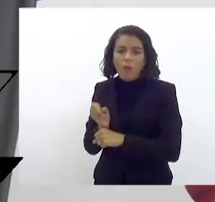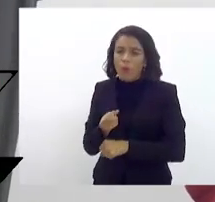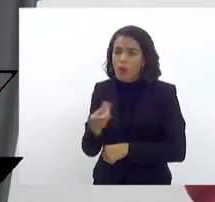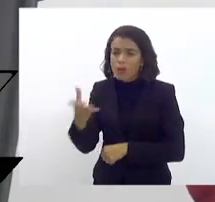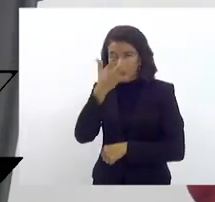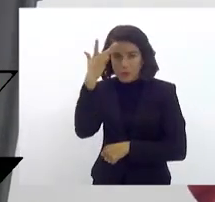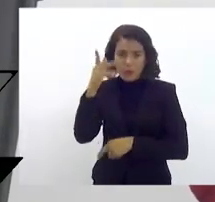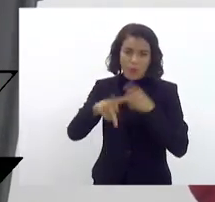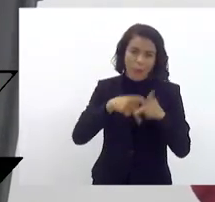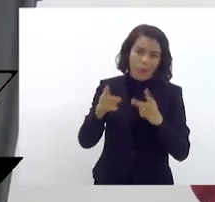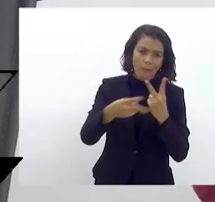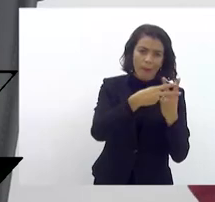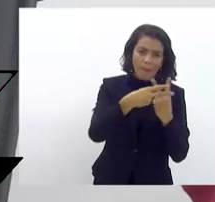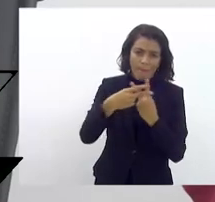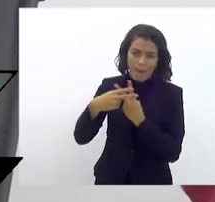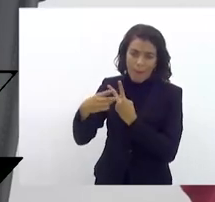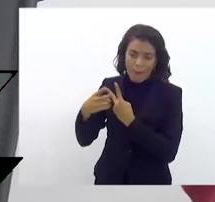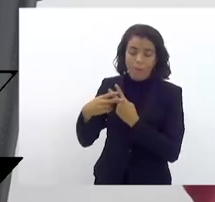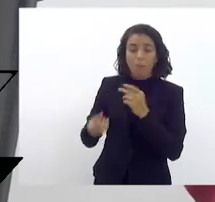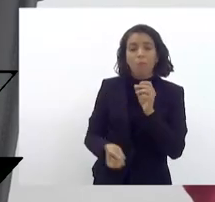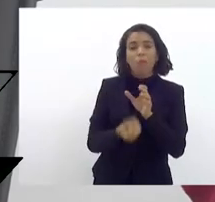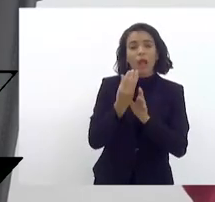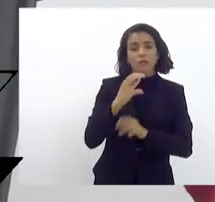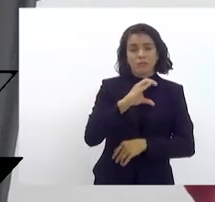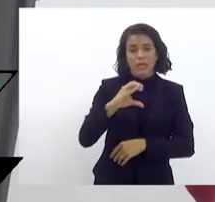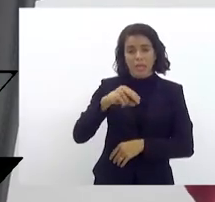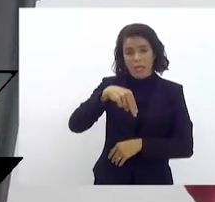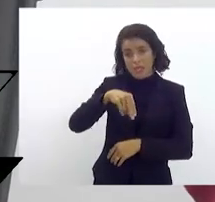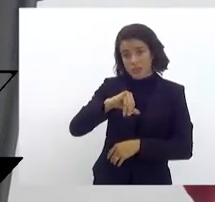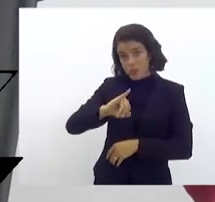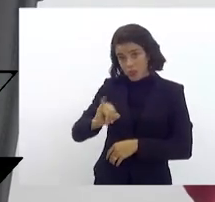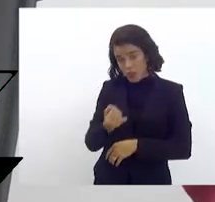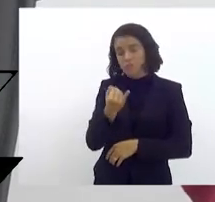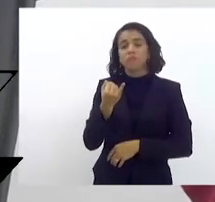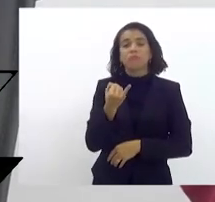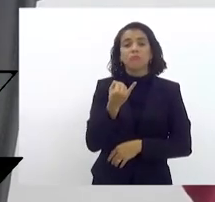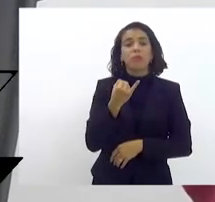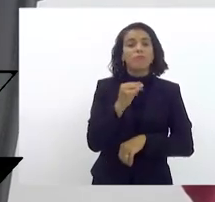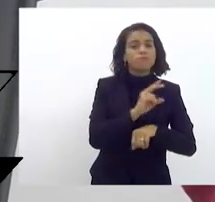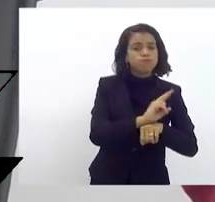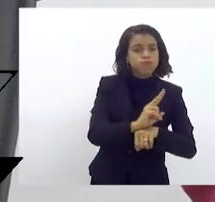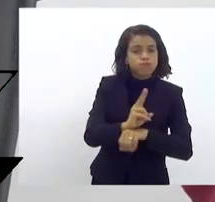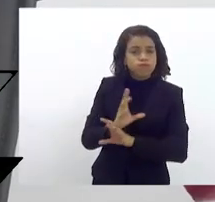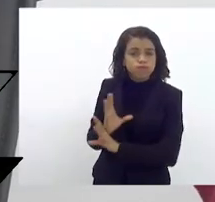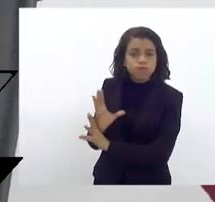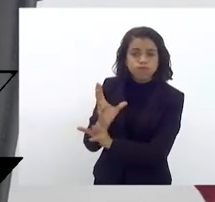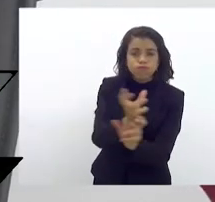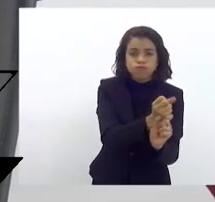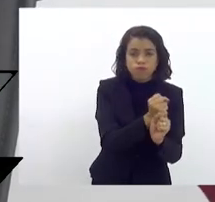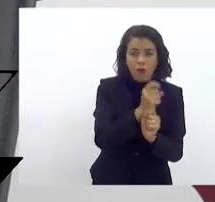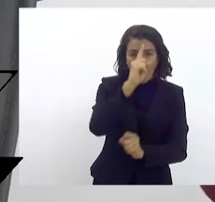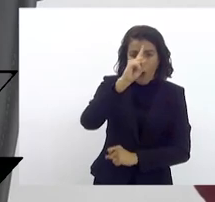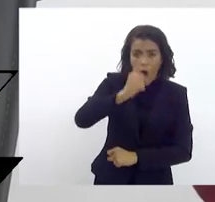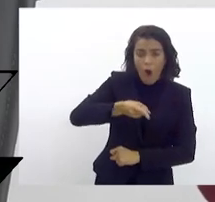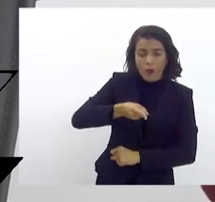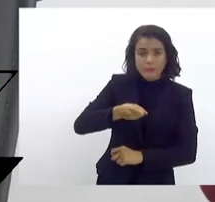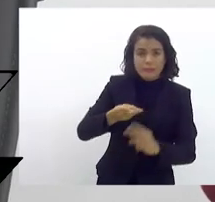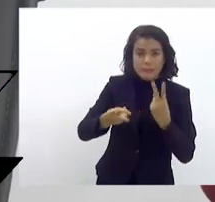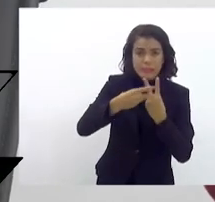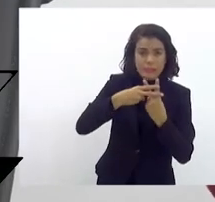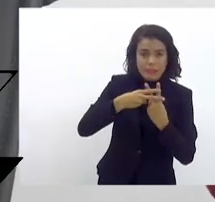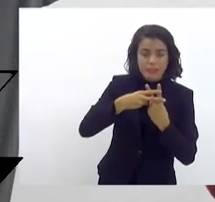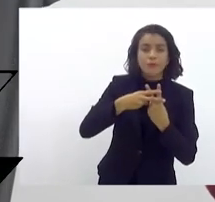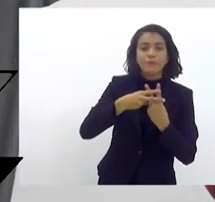um sistema criado pelo próprio CNJ para em tempo real as ordens de prisão e o seu comprimento